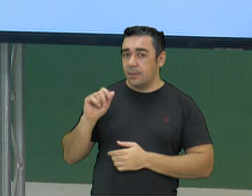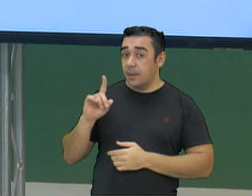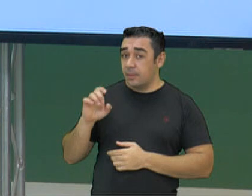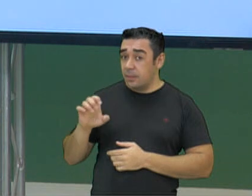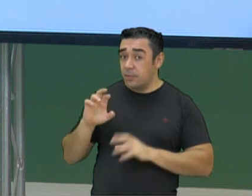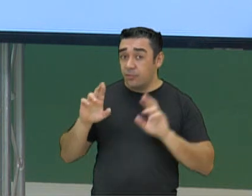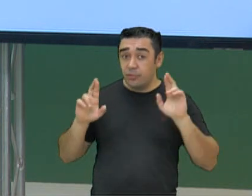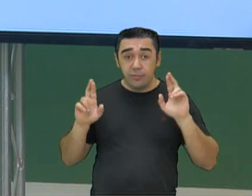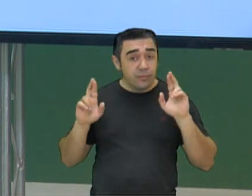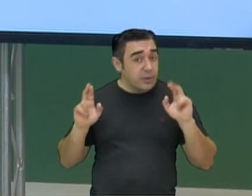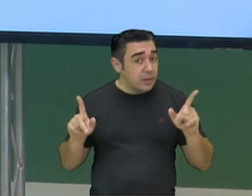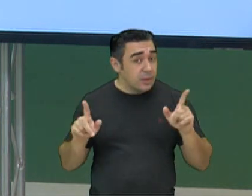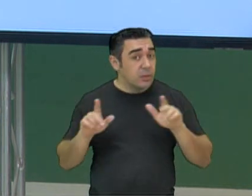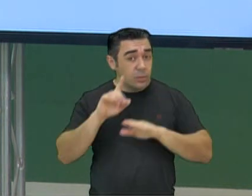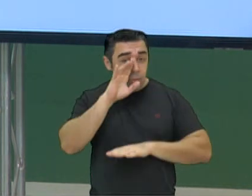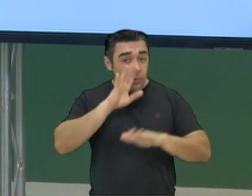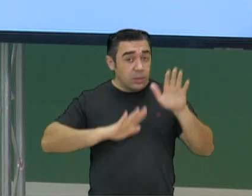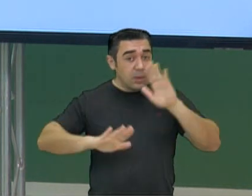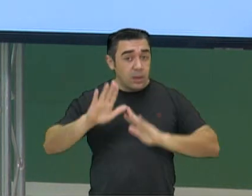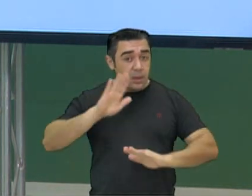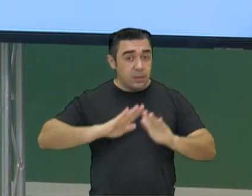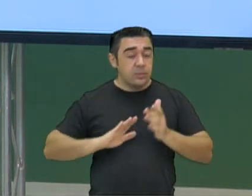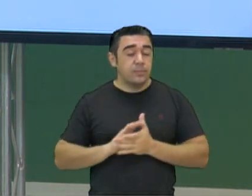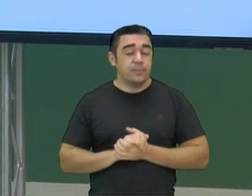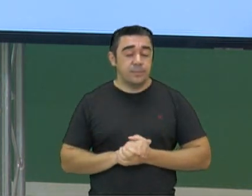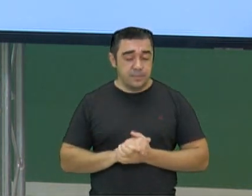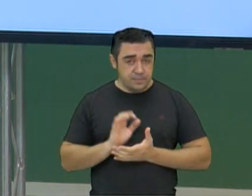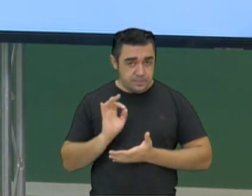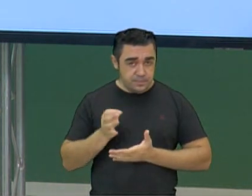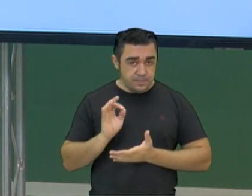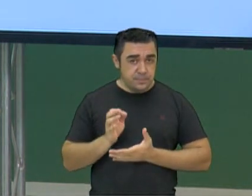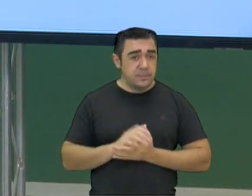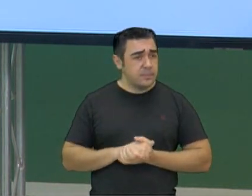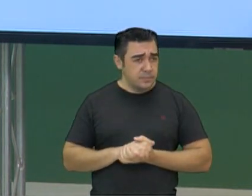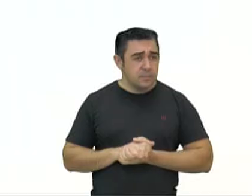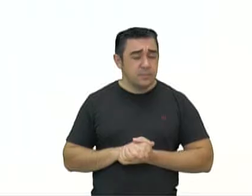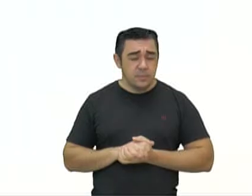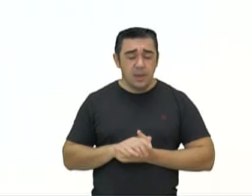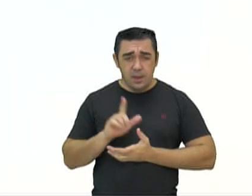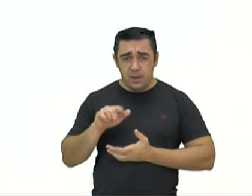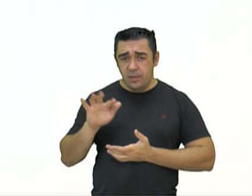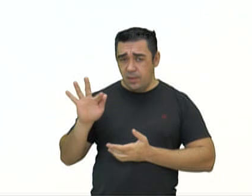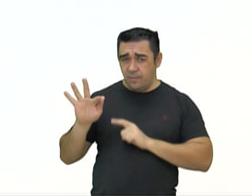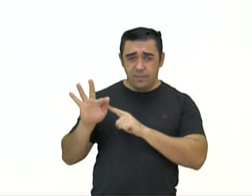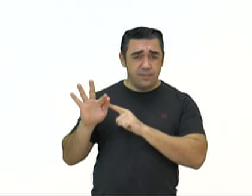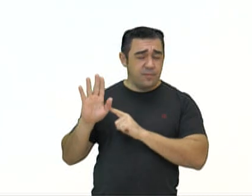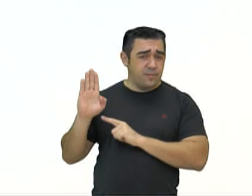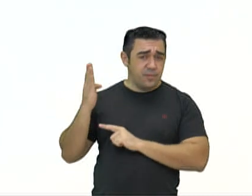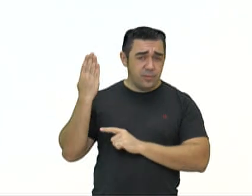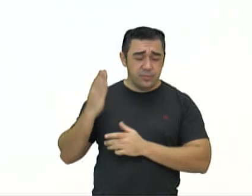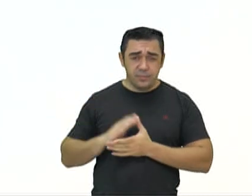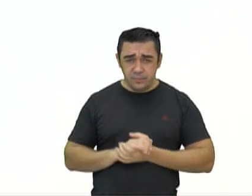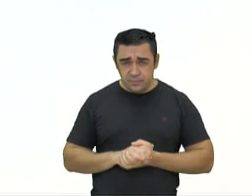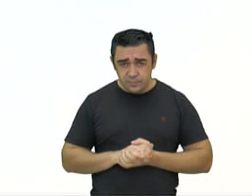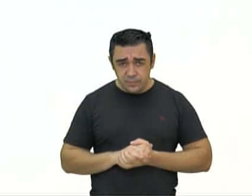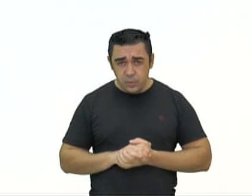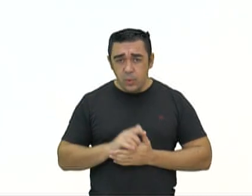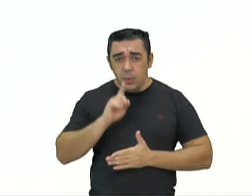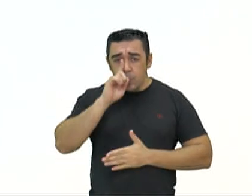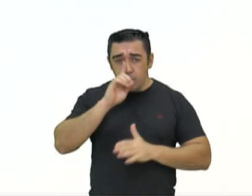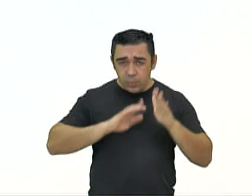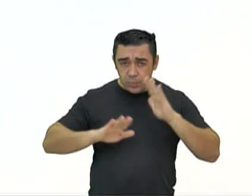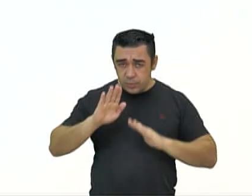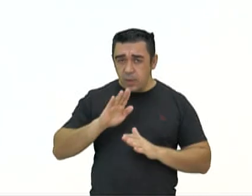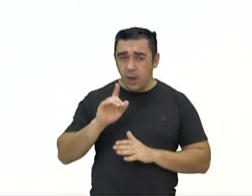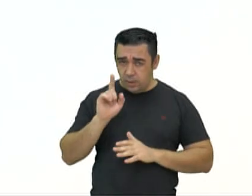certo? Então, a gente tem que tomar um pouquinho de cuidado com isso aqui, certo? É uma questão falsa, né? Gente, tem que tomar um pouquinho de cuidado